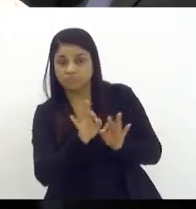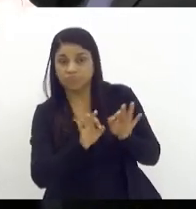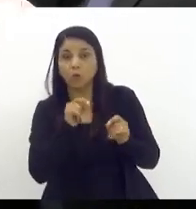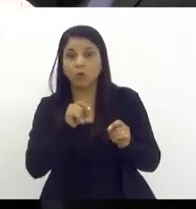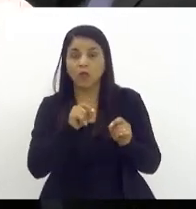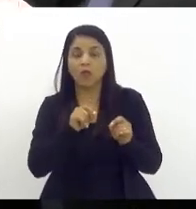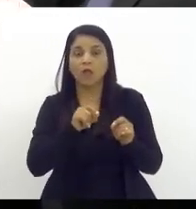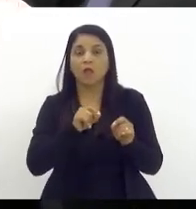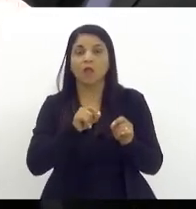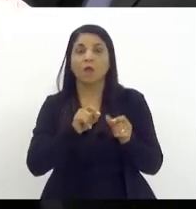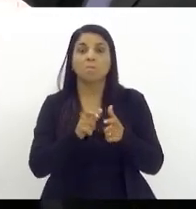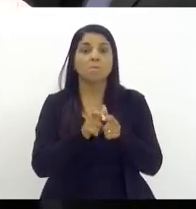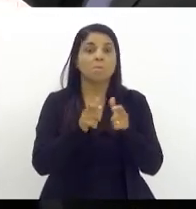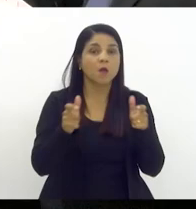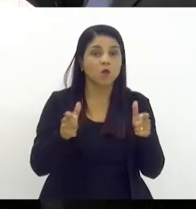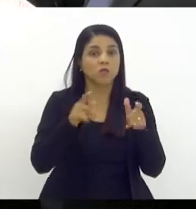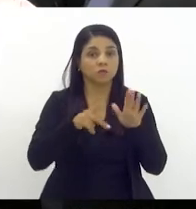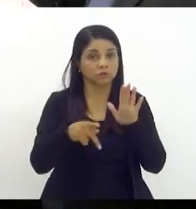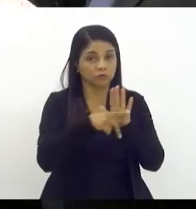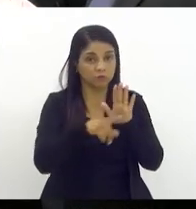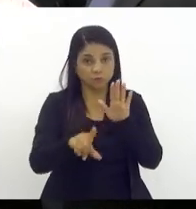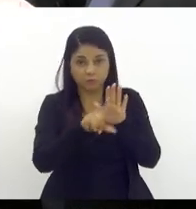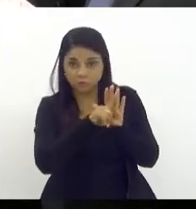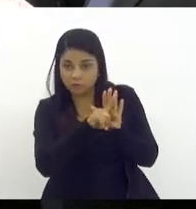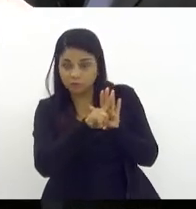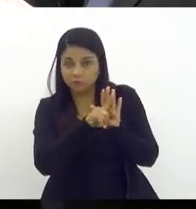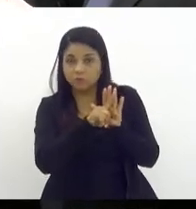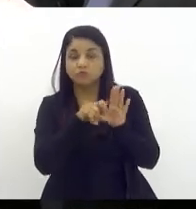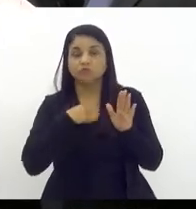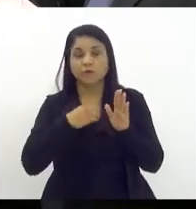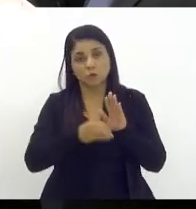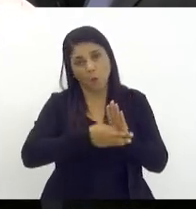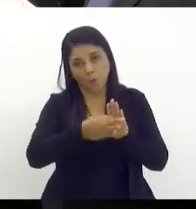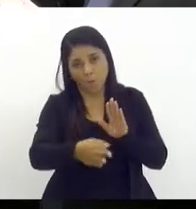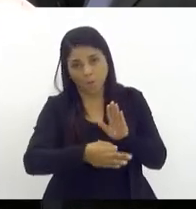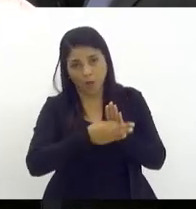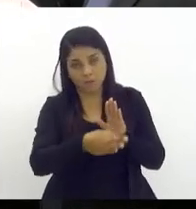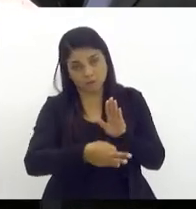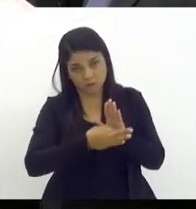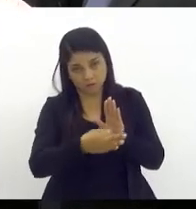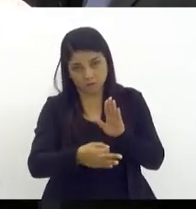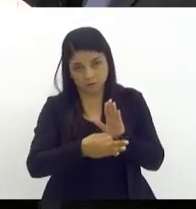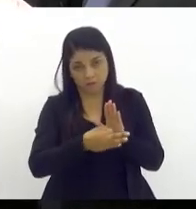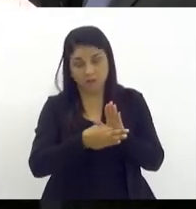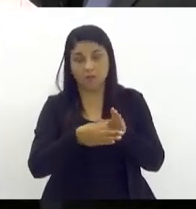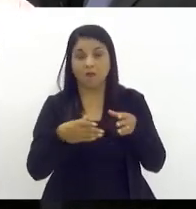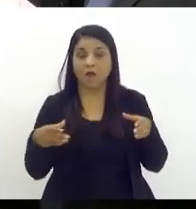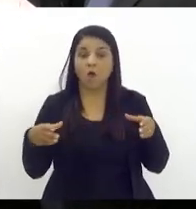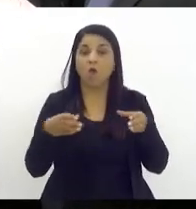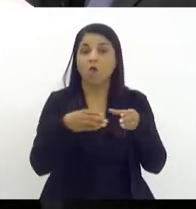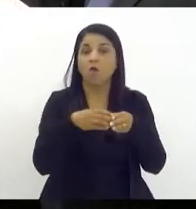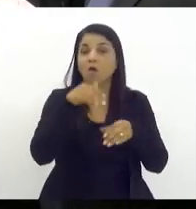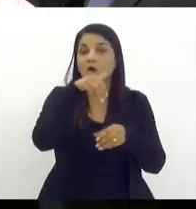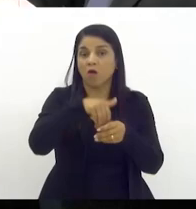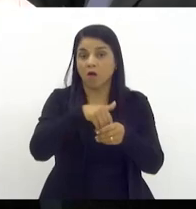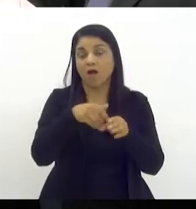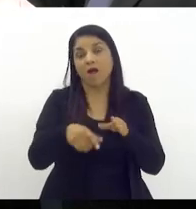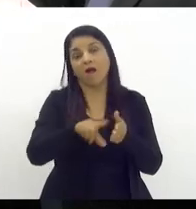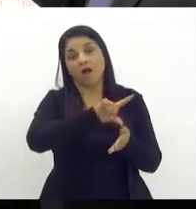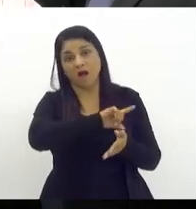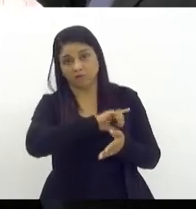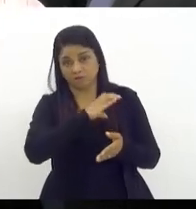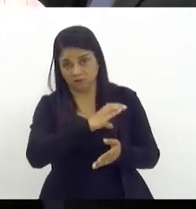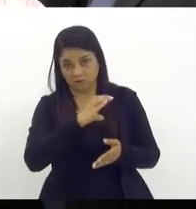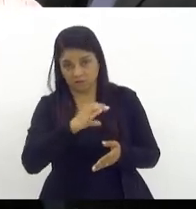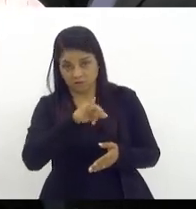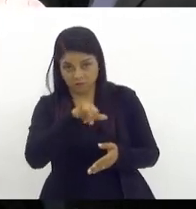fosse invertido, que a maioria dos projetos tivesse um parecer ou fossem submetidos ao próprio colegiado da CCJ anteriormente. Então,